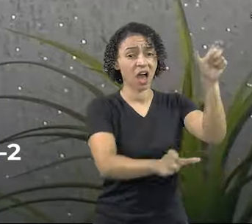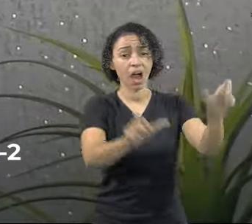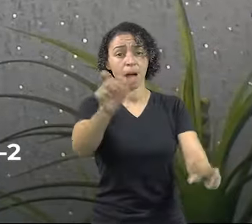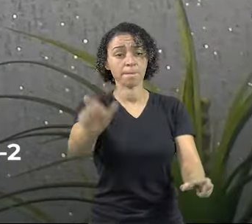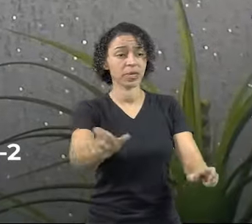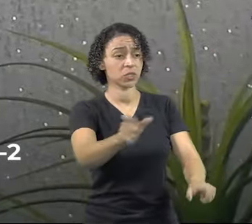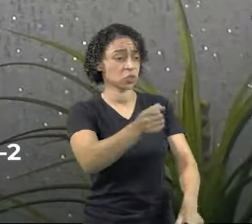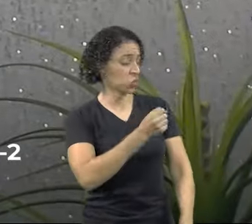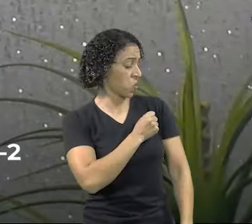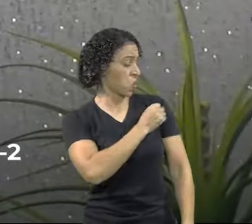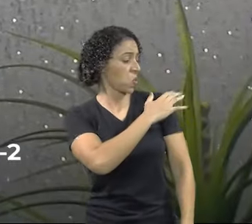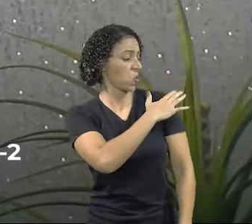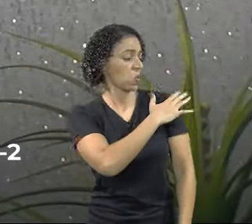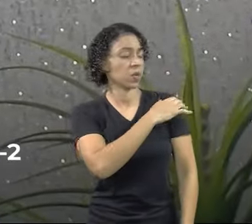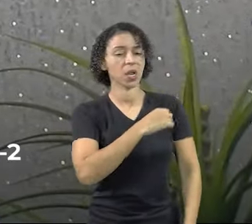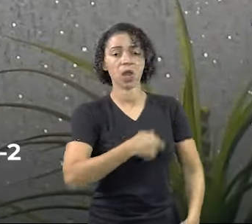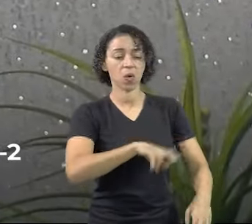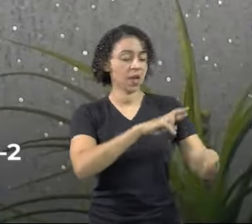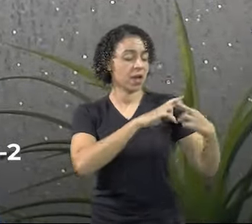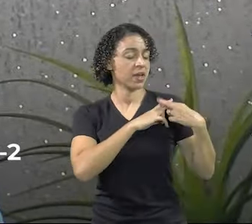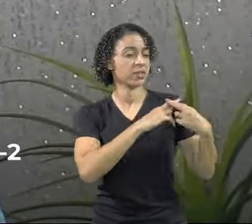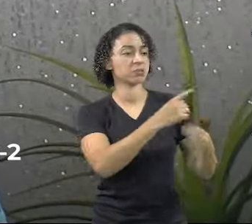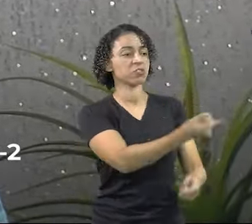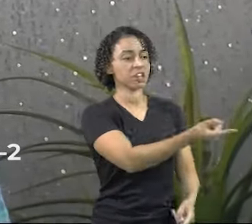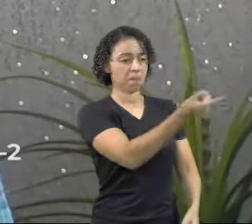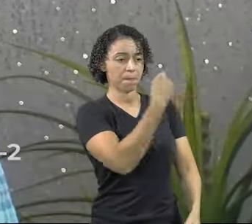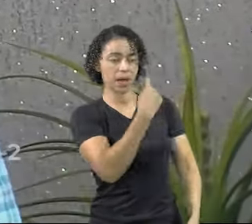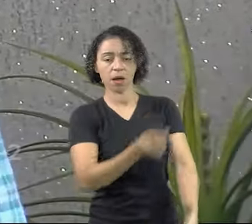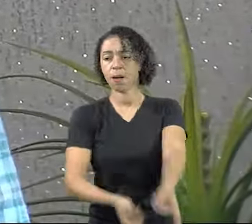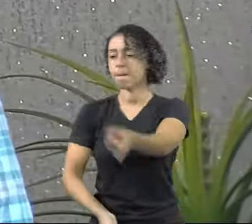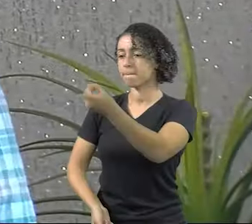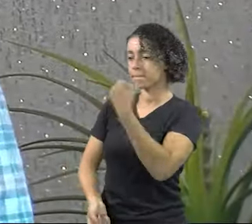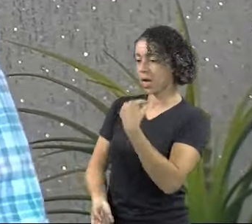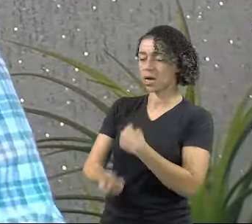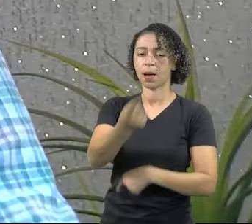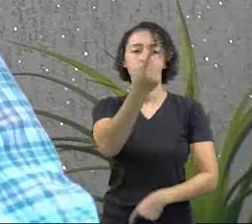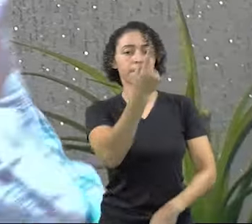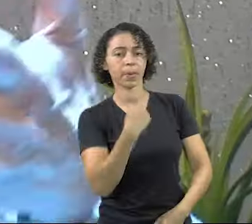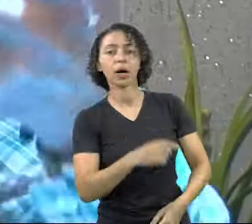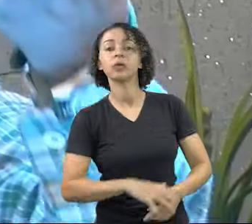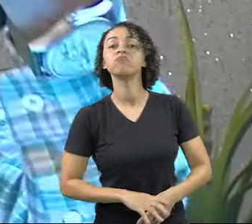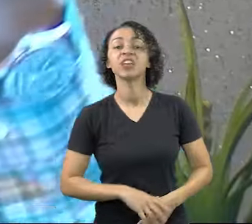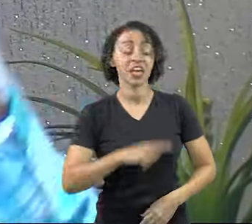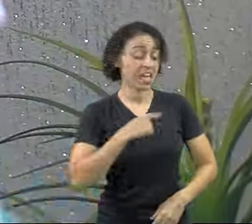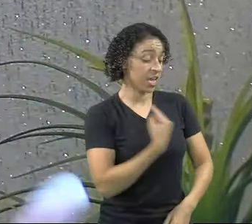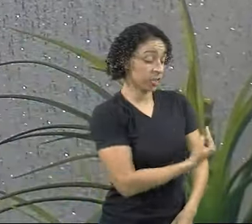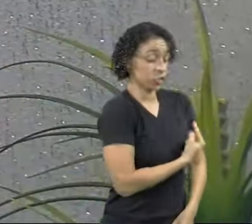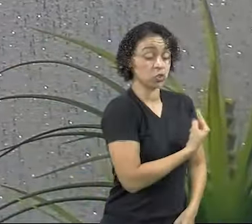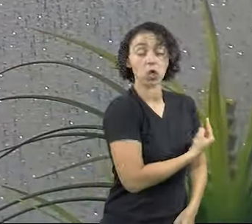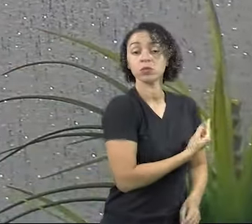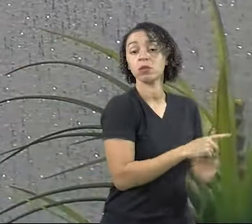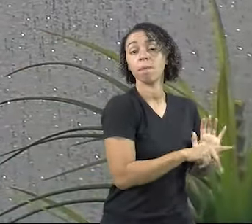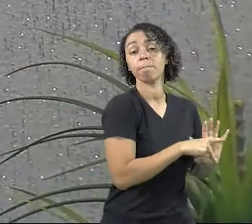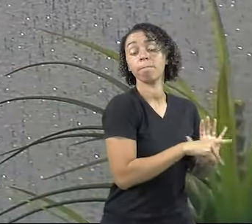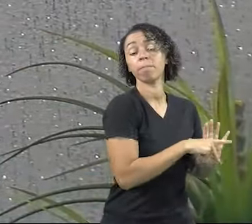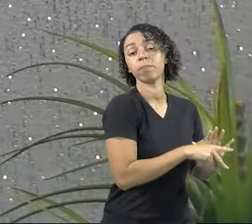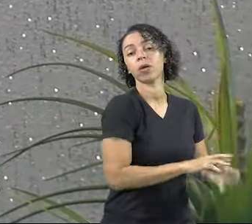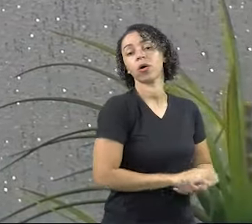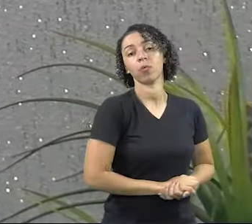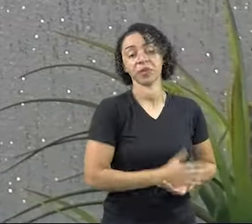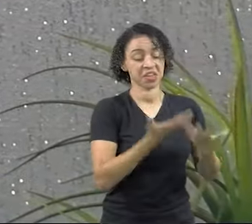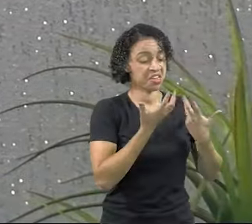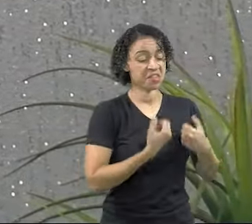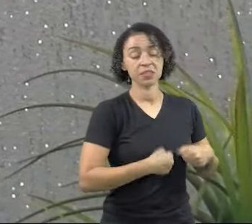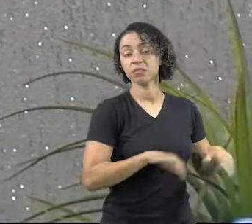Capitão não quer um coronel não quer ninguém sobre não quer um Major então ele monta o próprio exército é isso que é uma